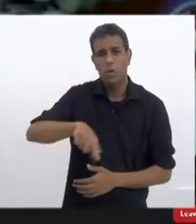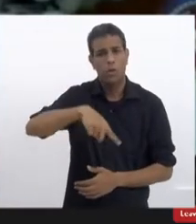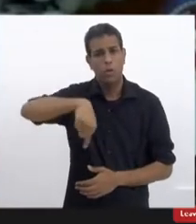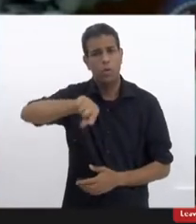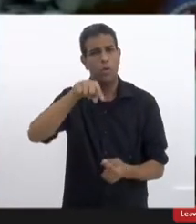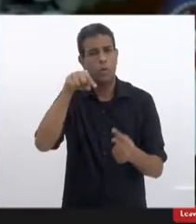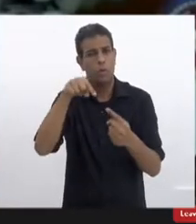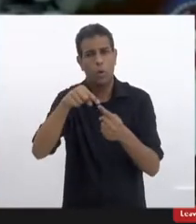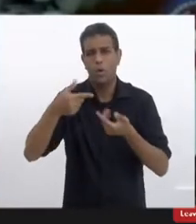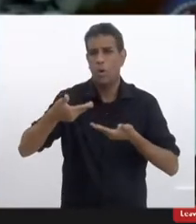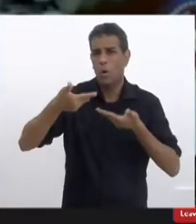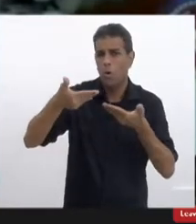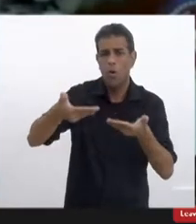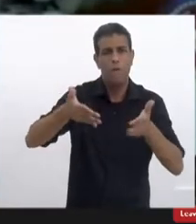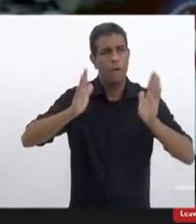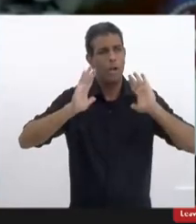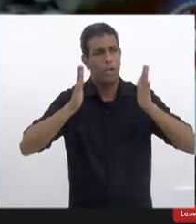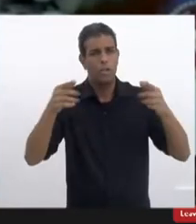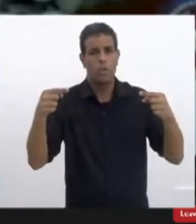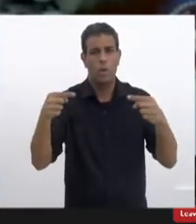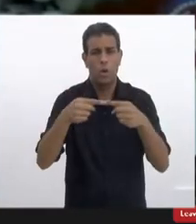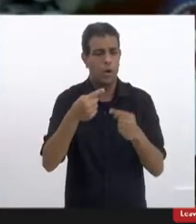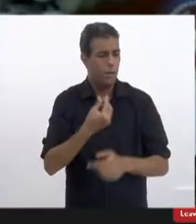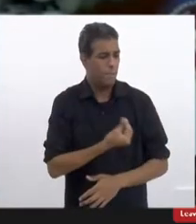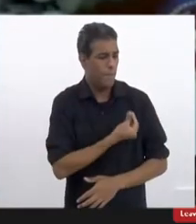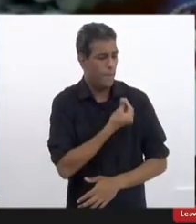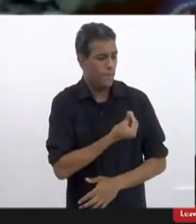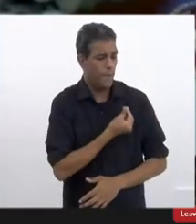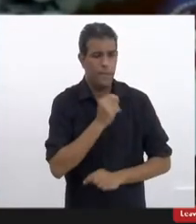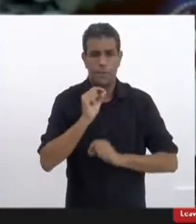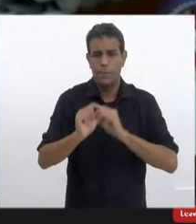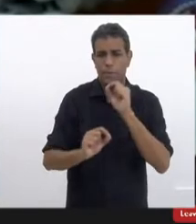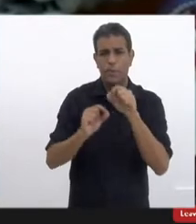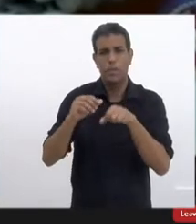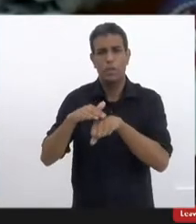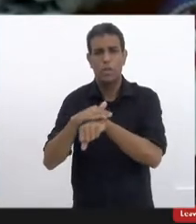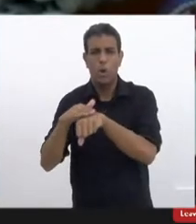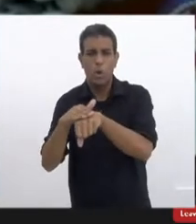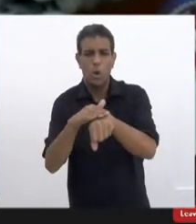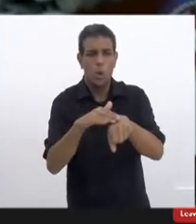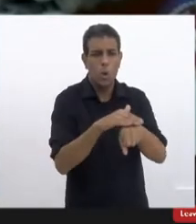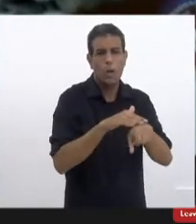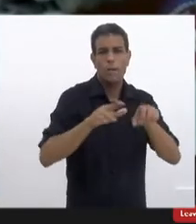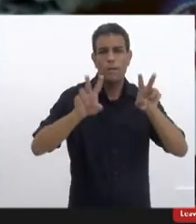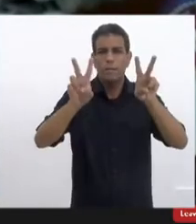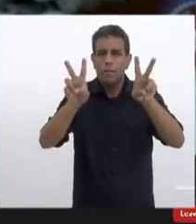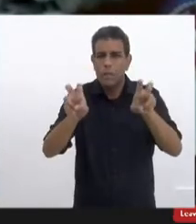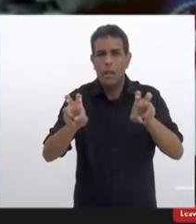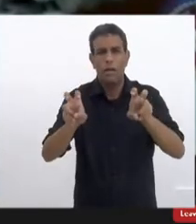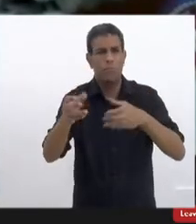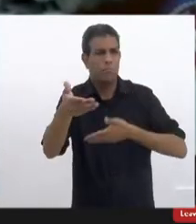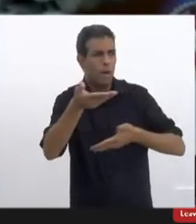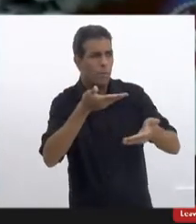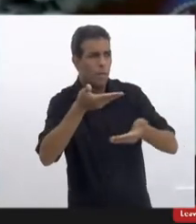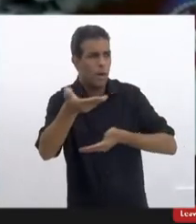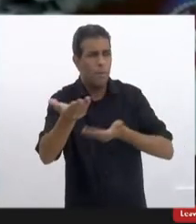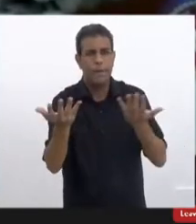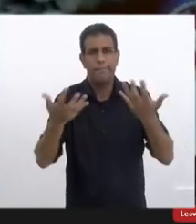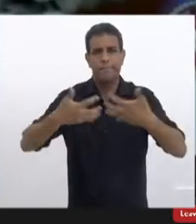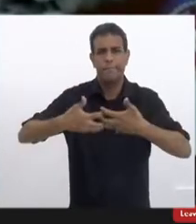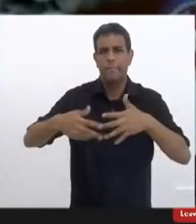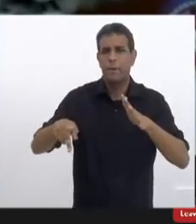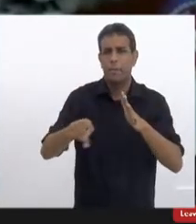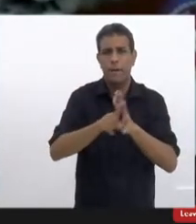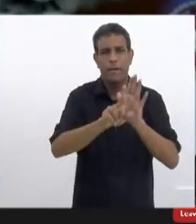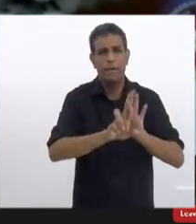o convite para participar dessa conversa e dessa troca de ideias. Estou